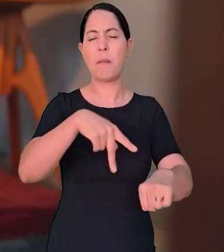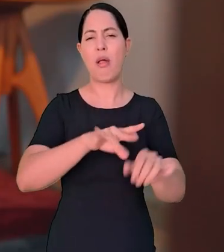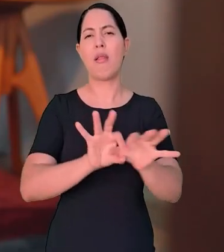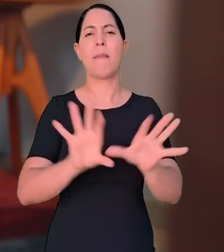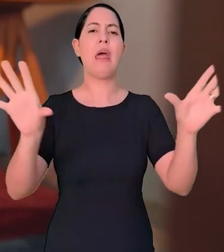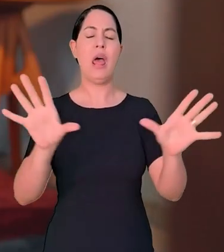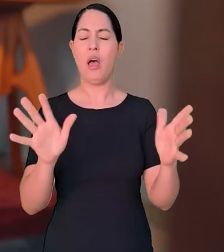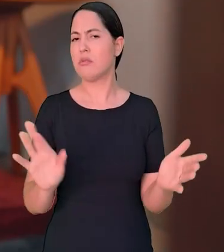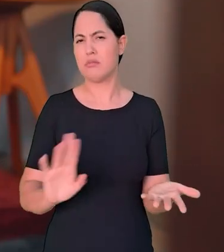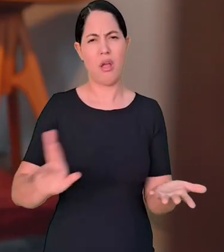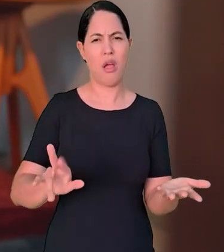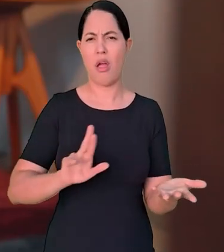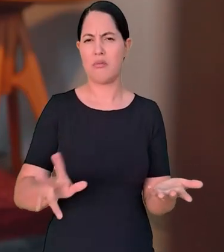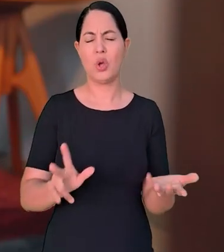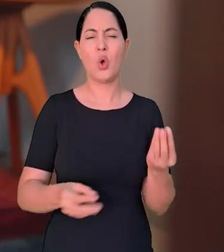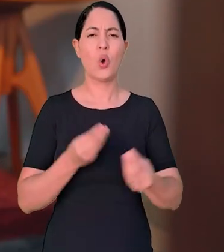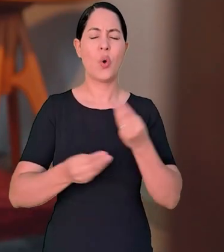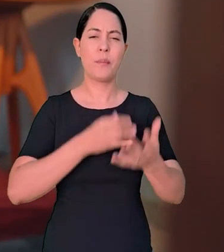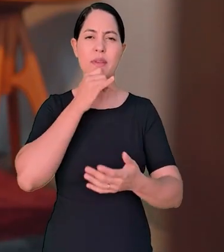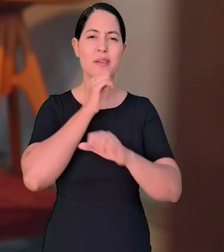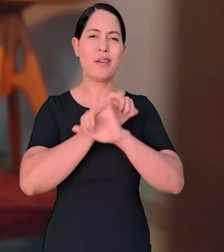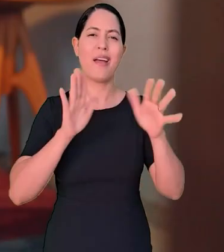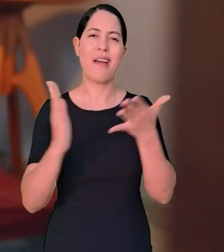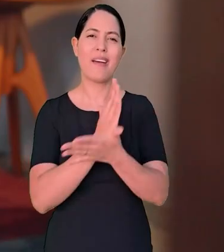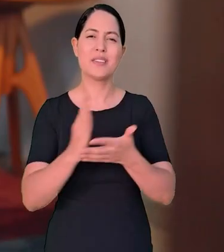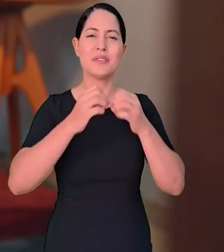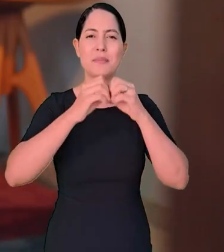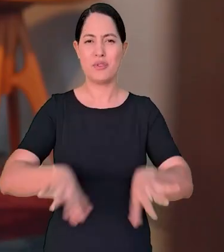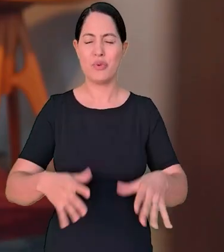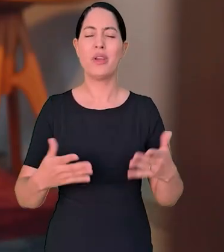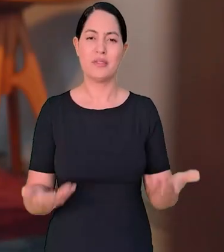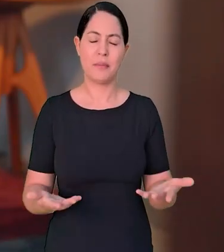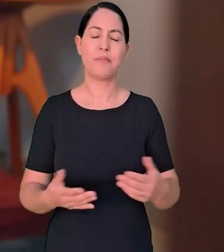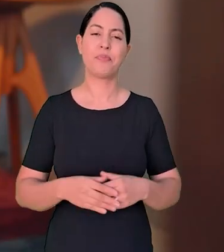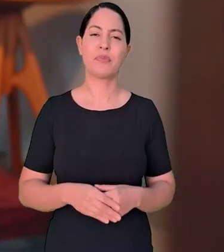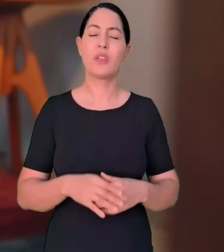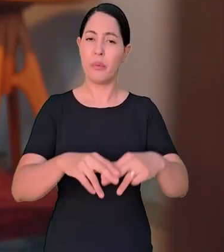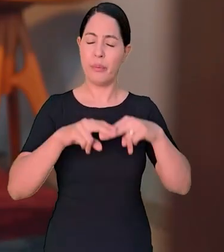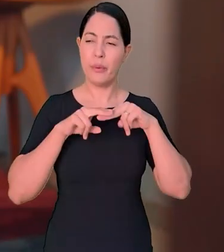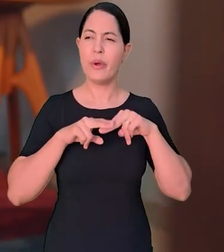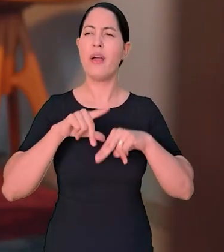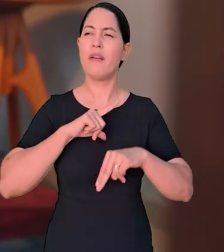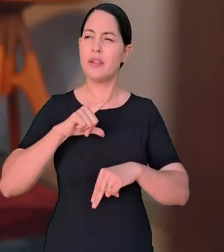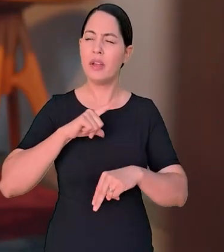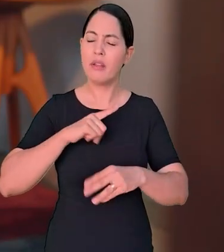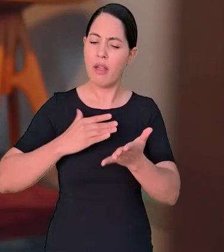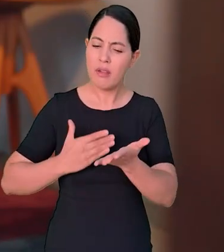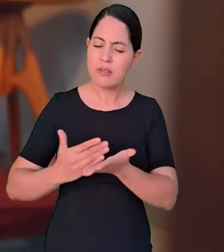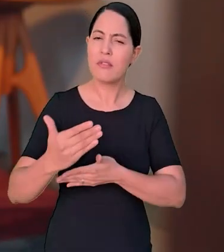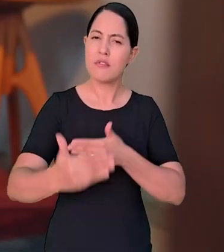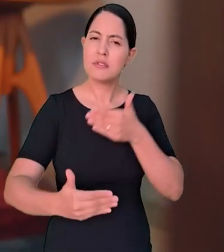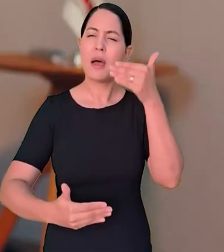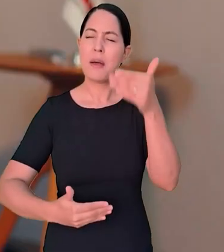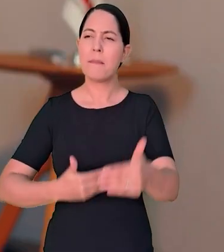absolutamente liberado, que acaba, inclusive, prejudicando a imagem da classe. Então, iniciativas voltadas ao